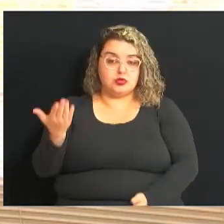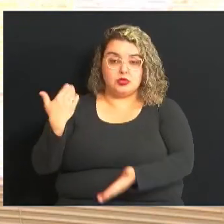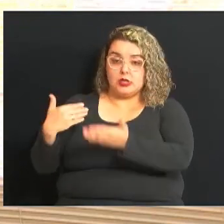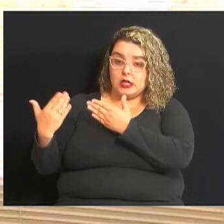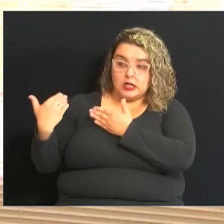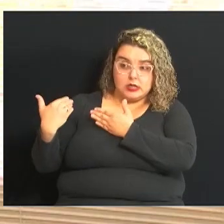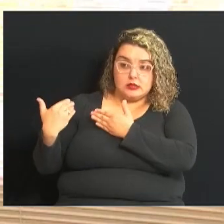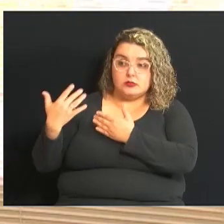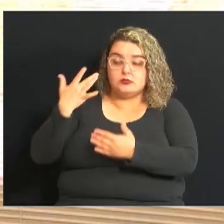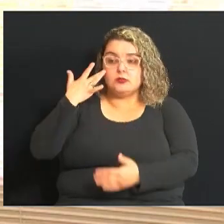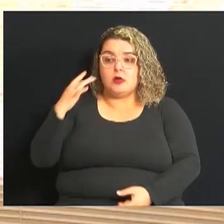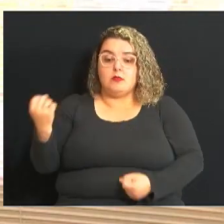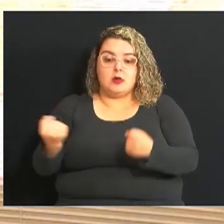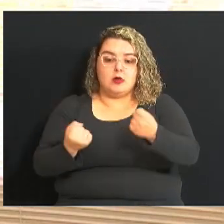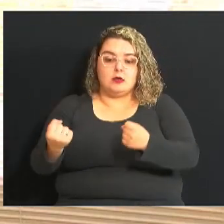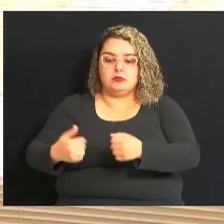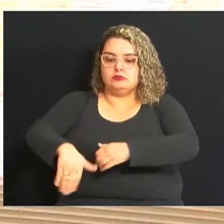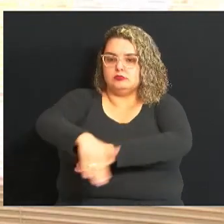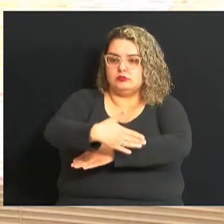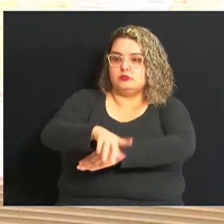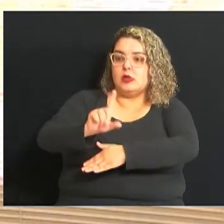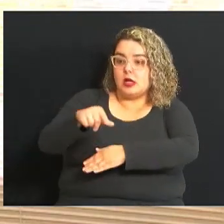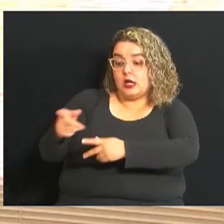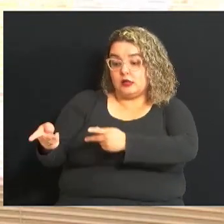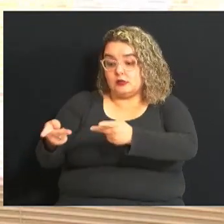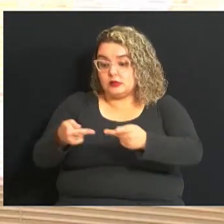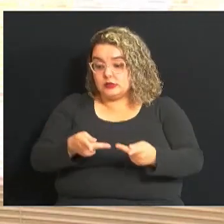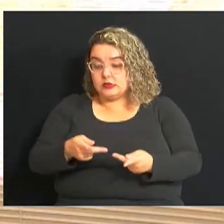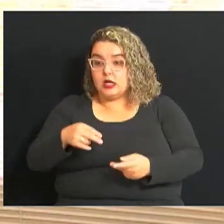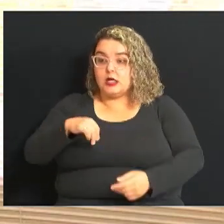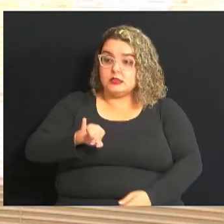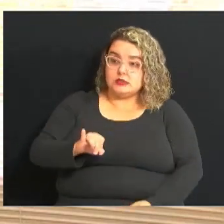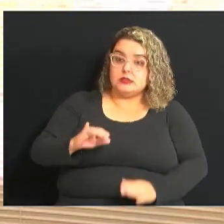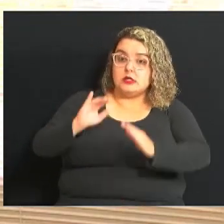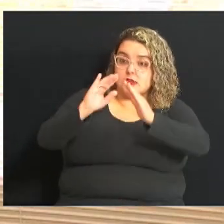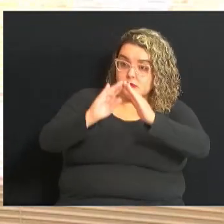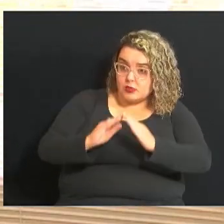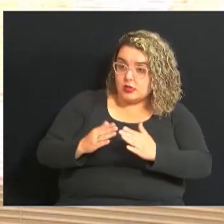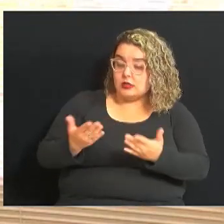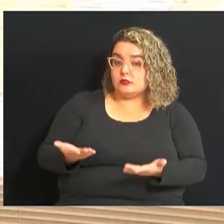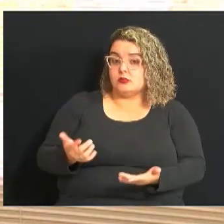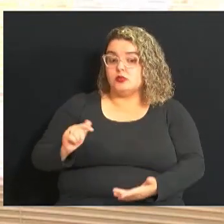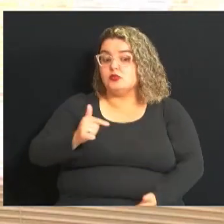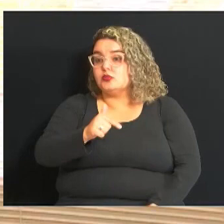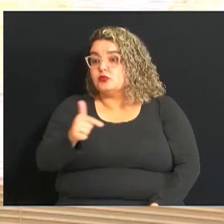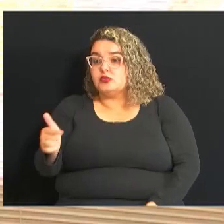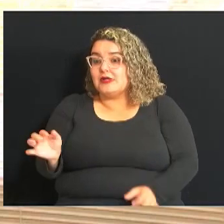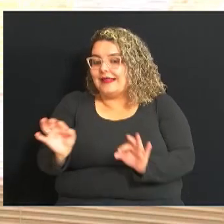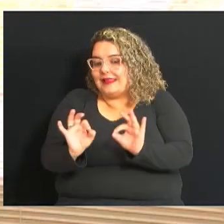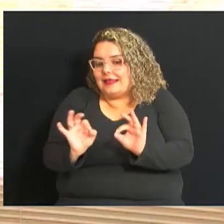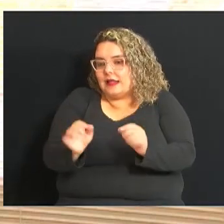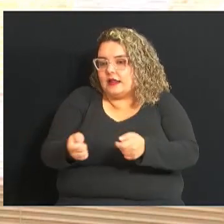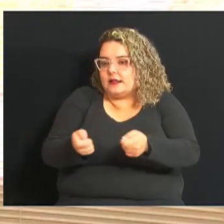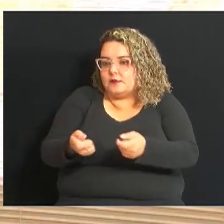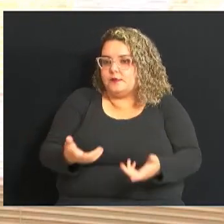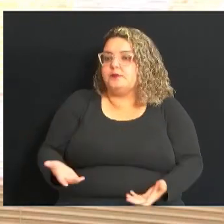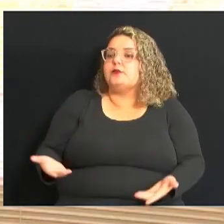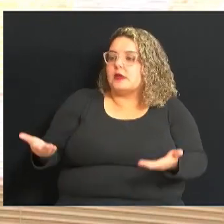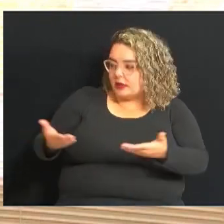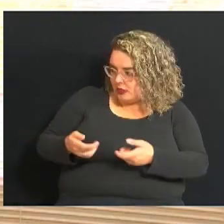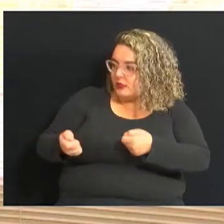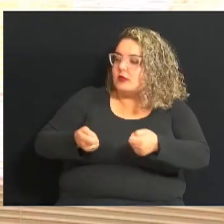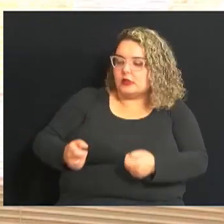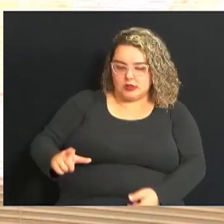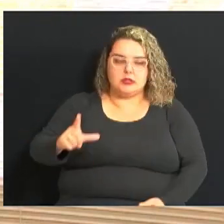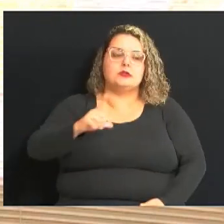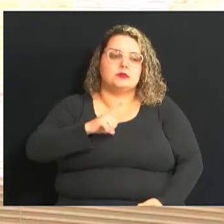um veículo que estava na sua rua era um visitante, se era um morador, não havia nenhum tipo de controle. Vai ter um controle agora. Vai trazer um pouco